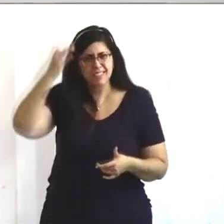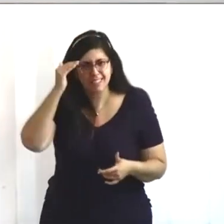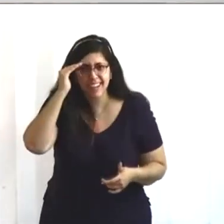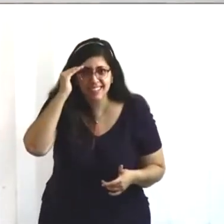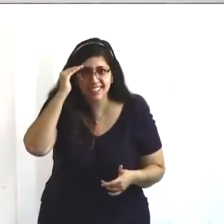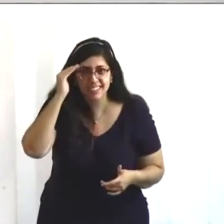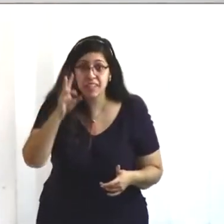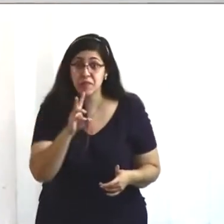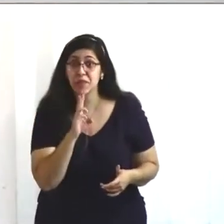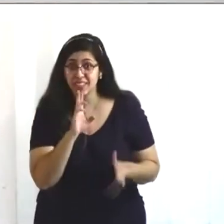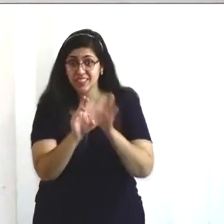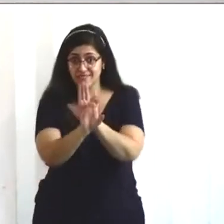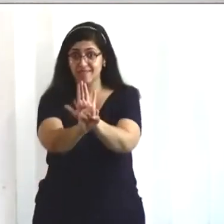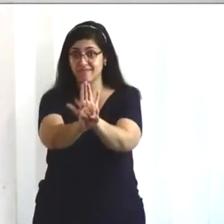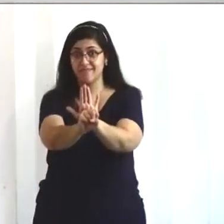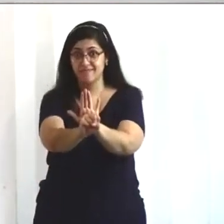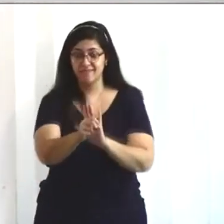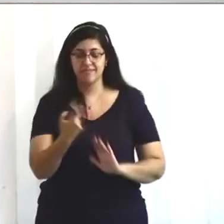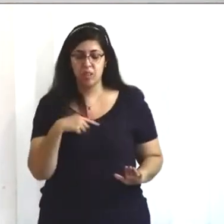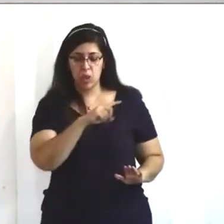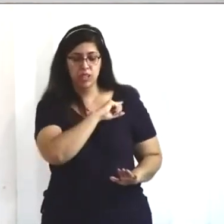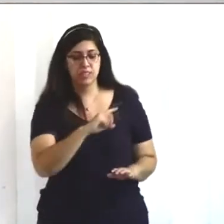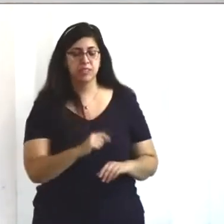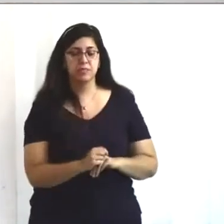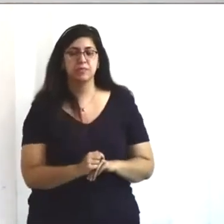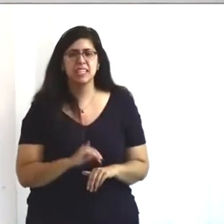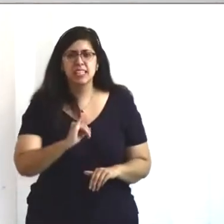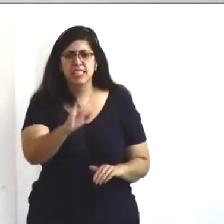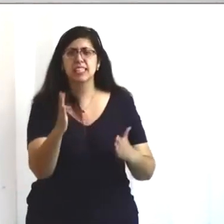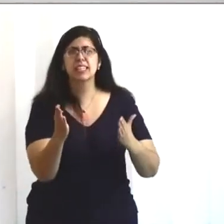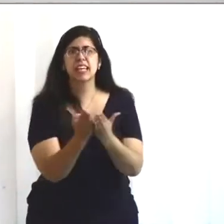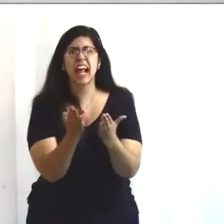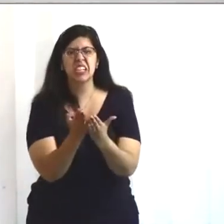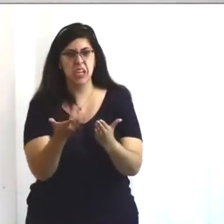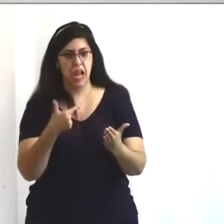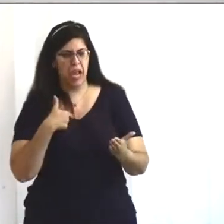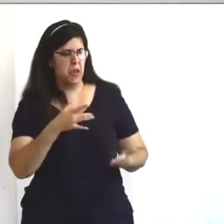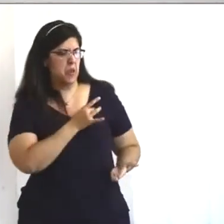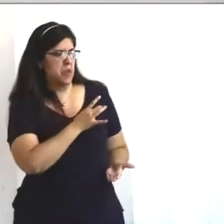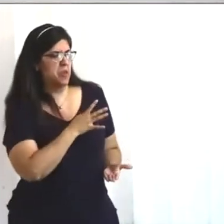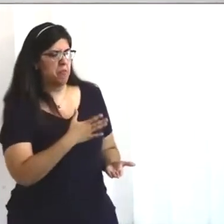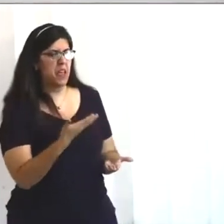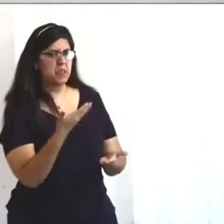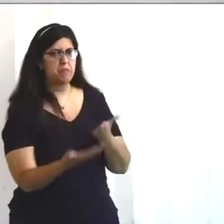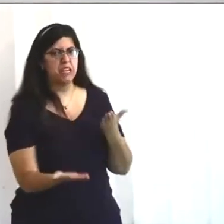Filho amado. O Espírito Santo estava na tentação de Jesus